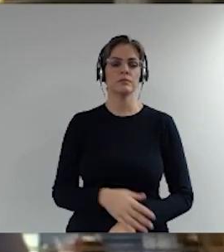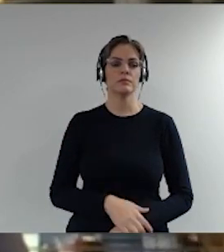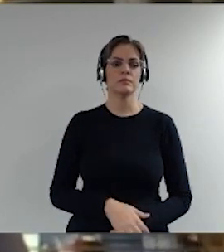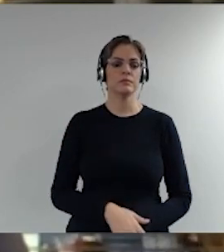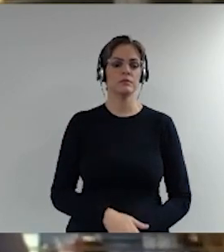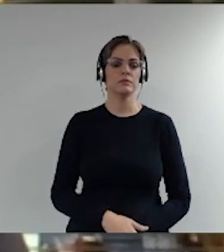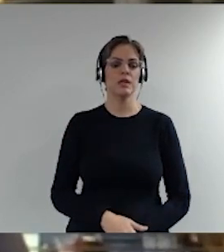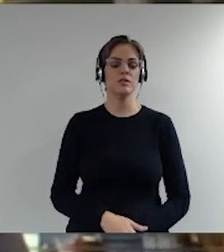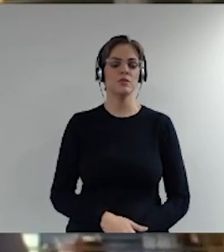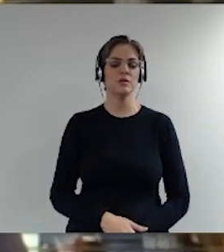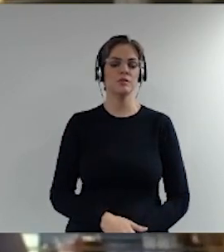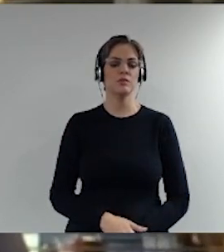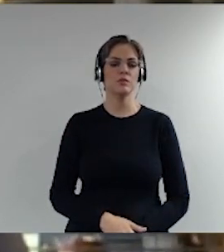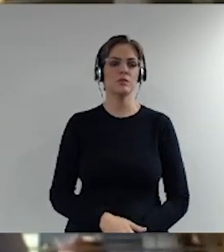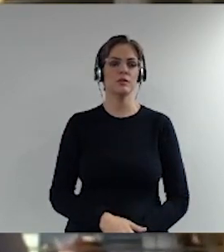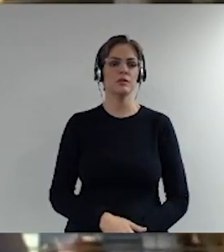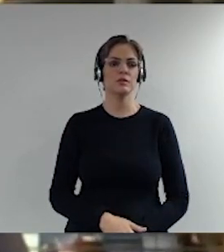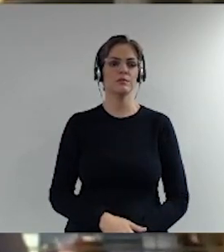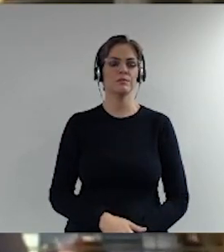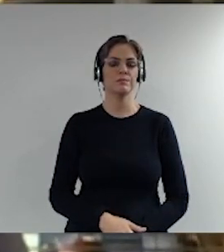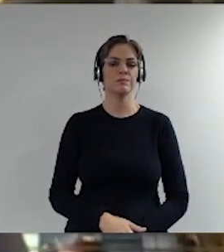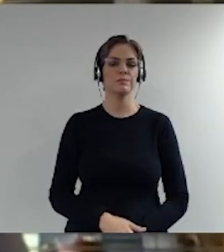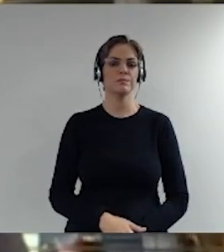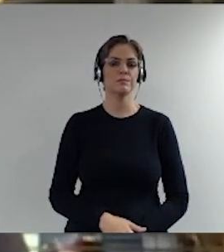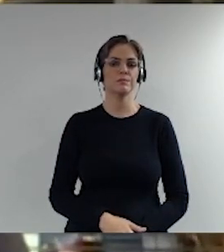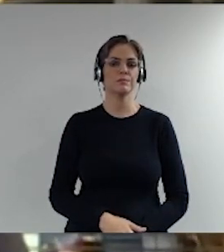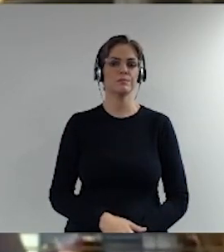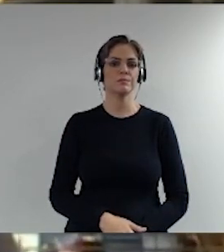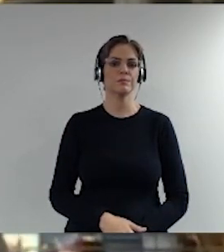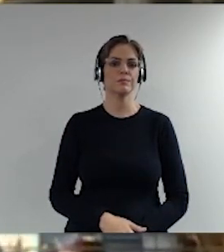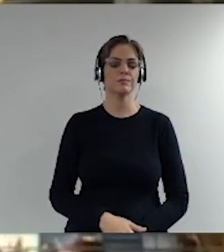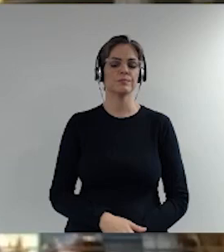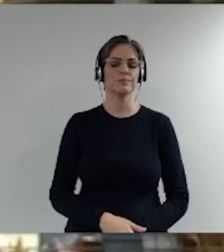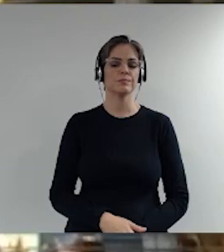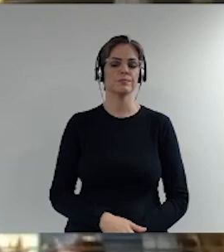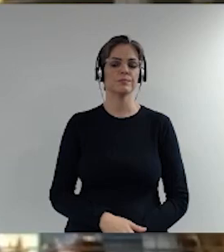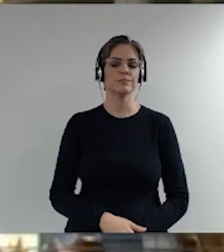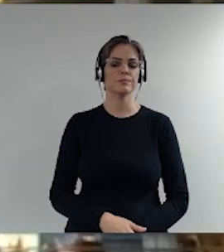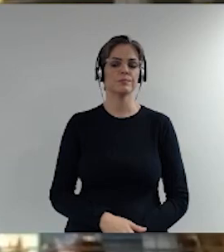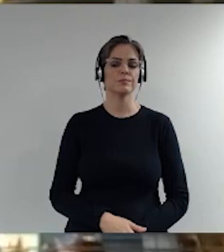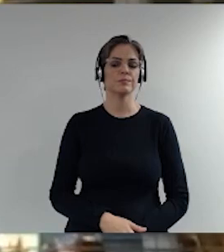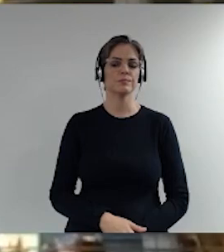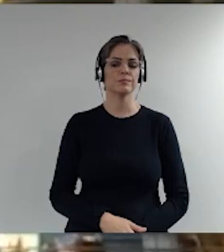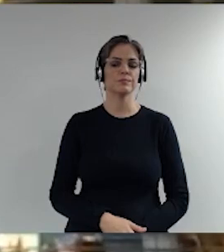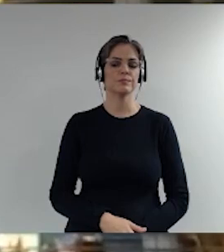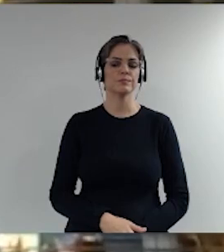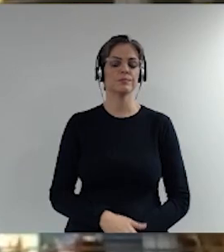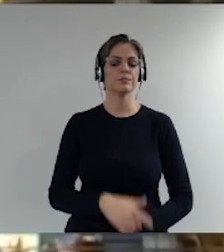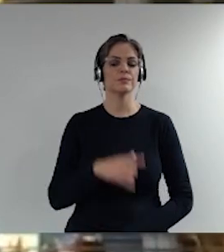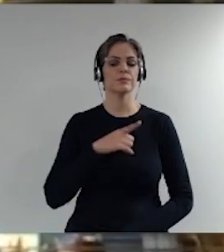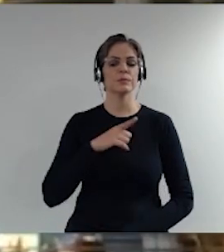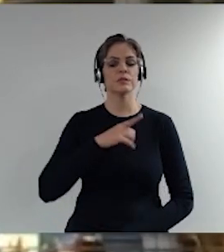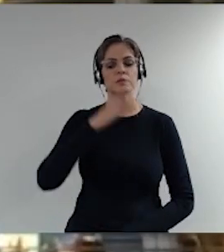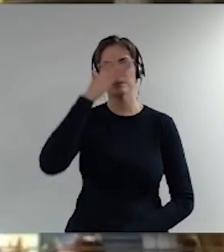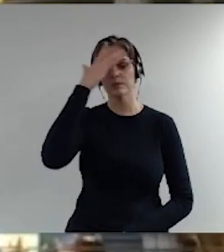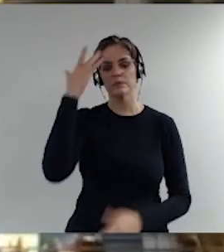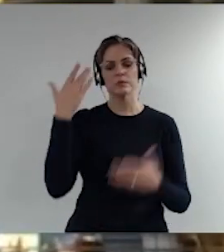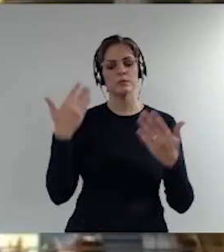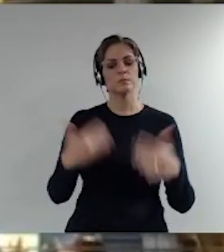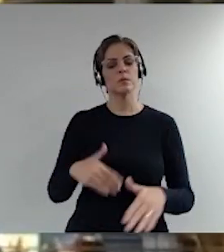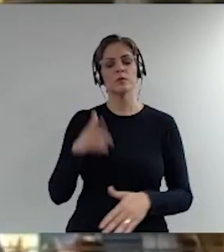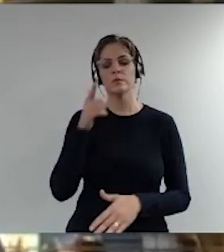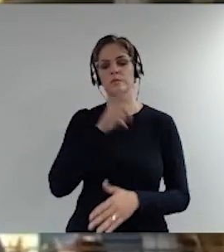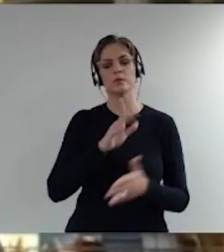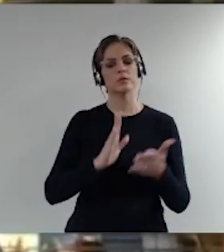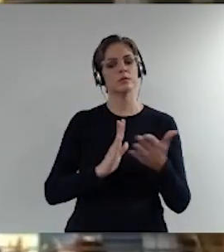A se somar os estudantes de direito e os bacharéis que não passaram no exame da ordem, nós estamos falando de